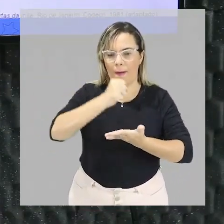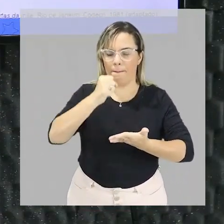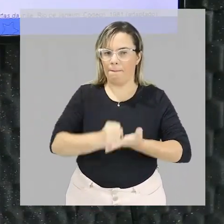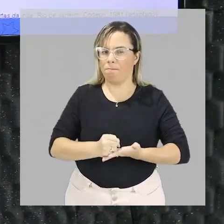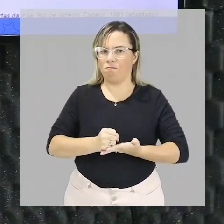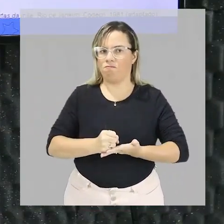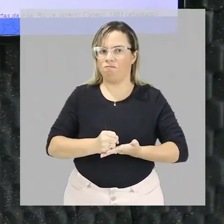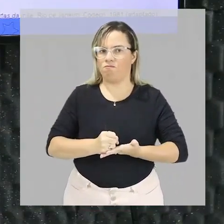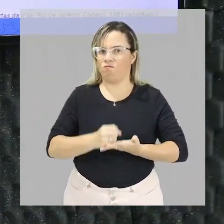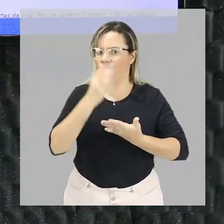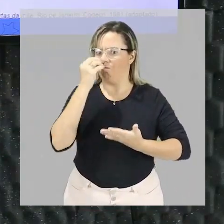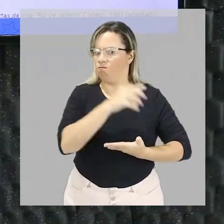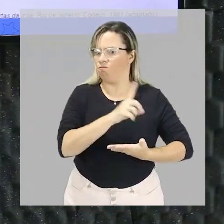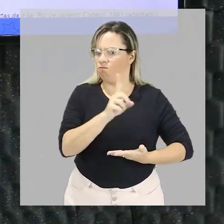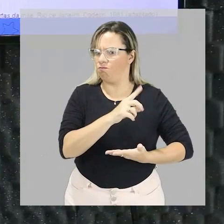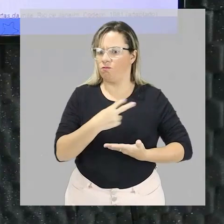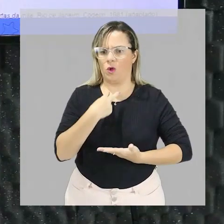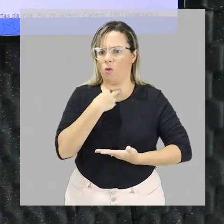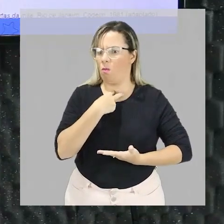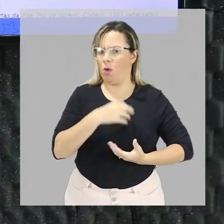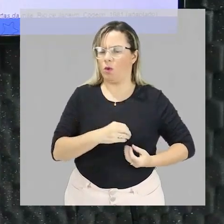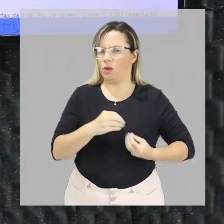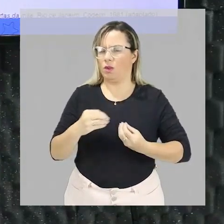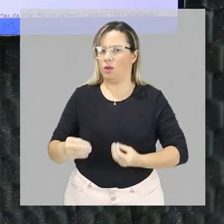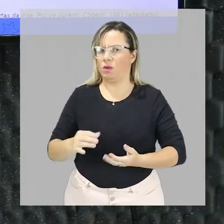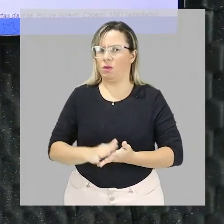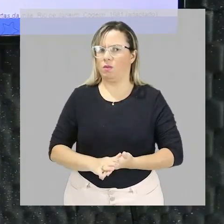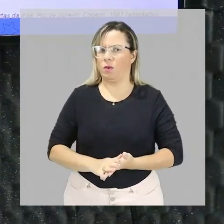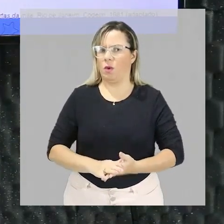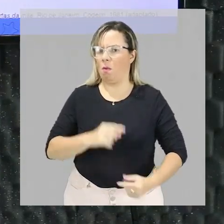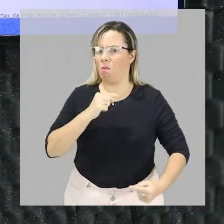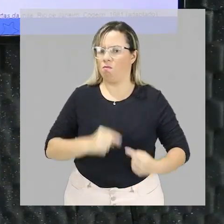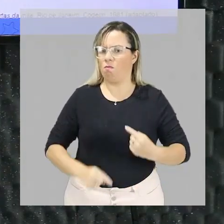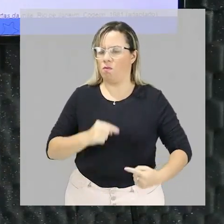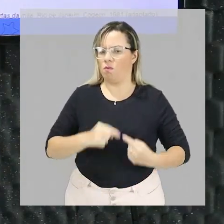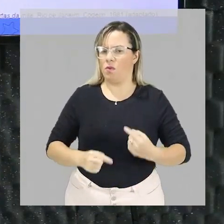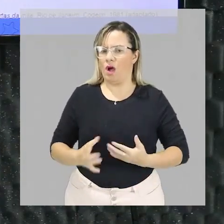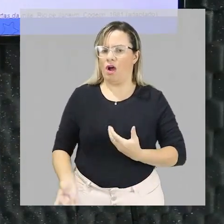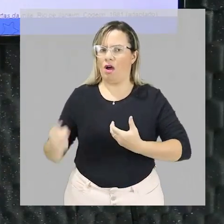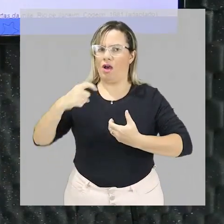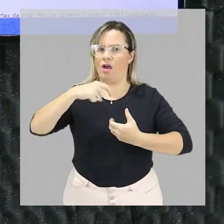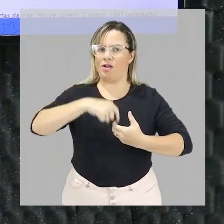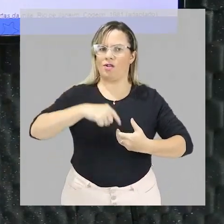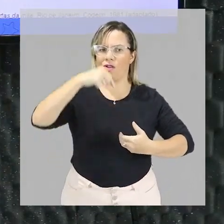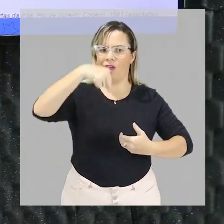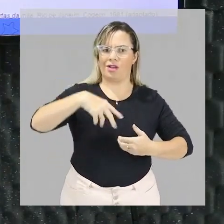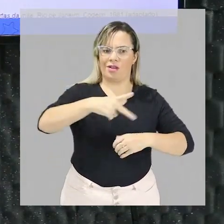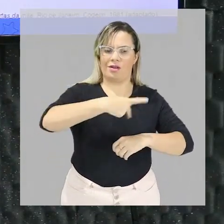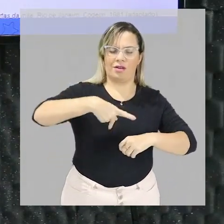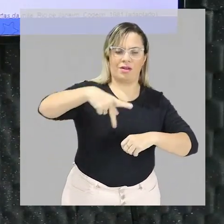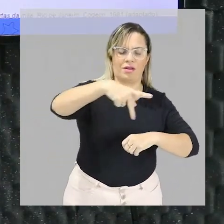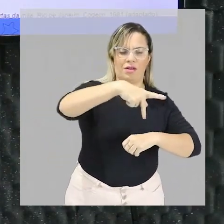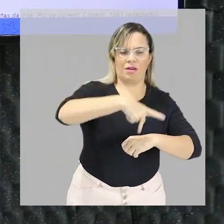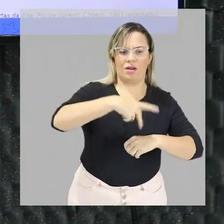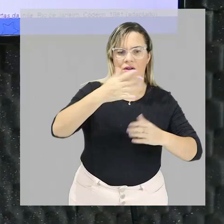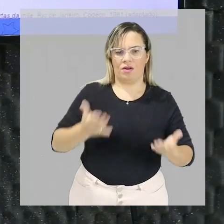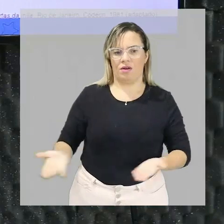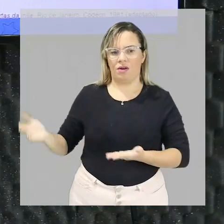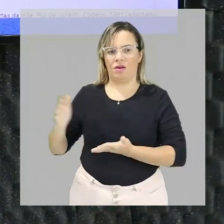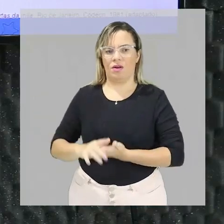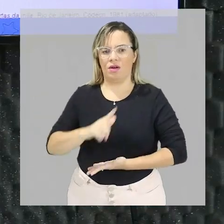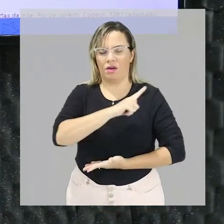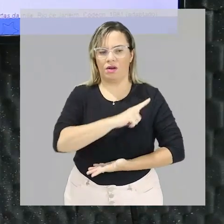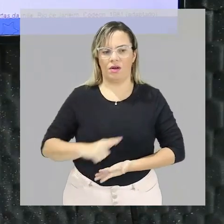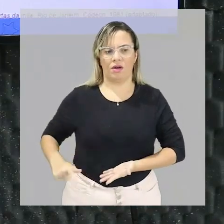por exemplo, negado pelo governo e proibidos dessa forma de voltarem ao país. Pelo menos aqui no